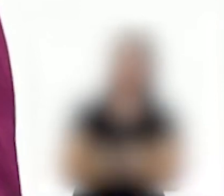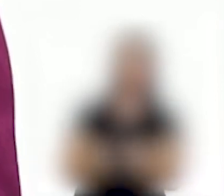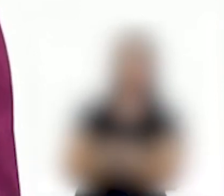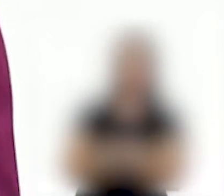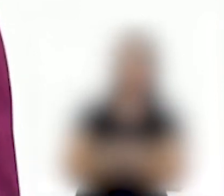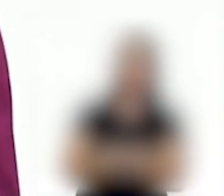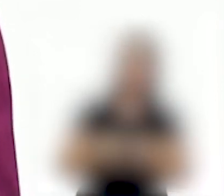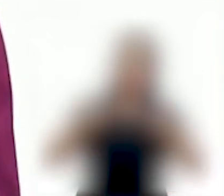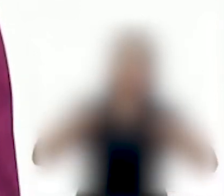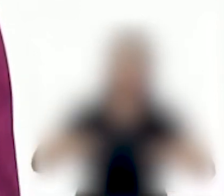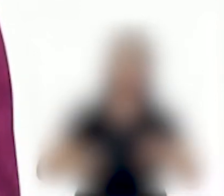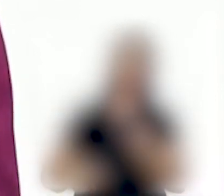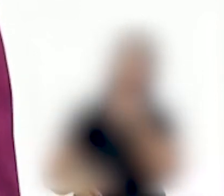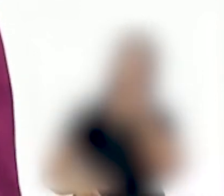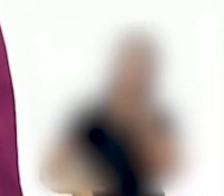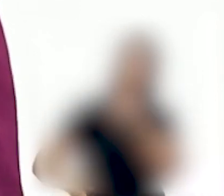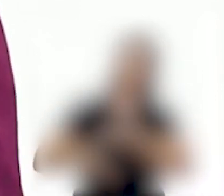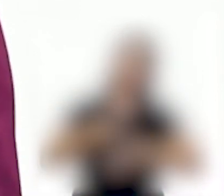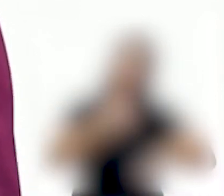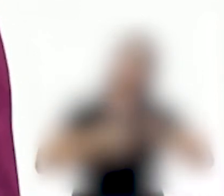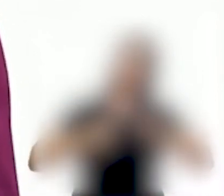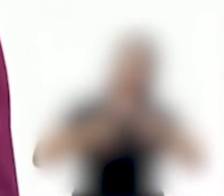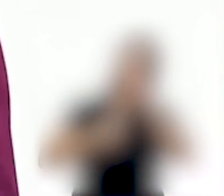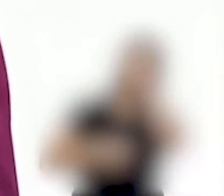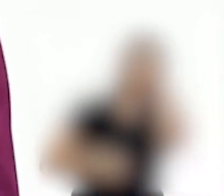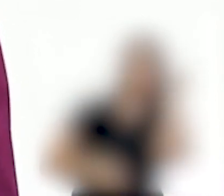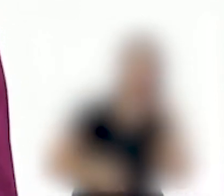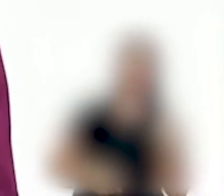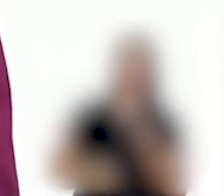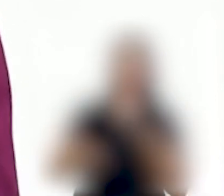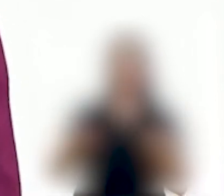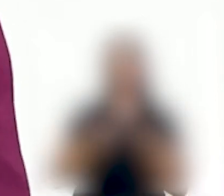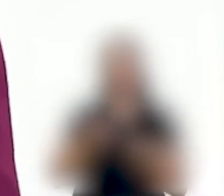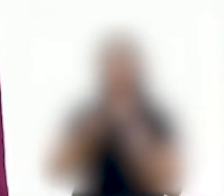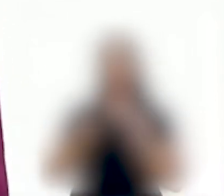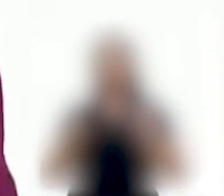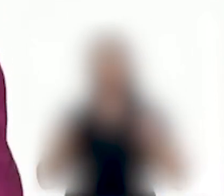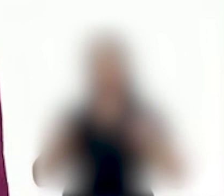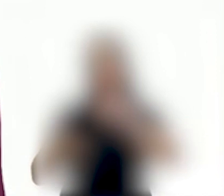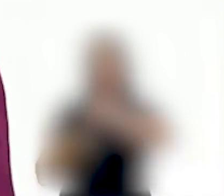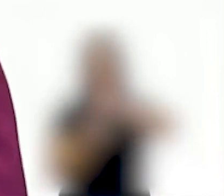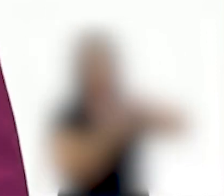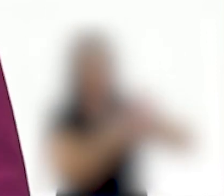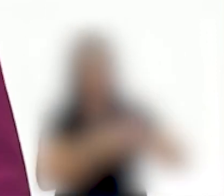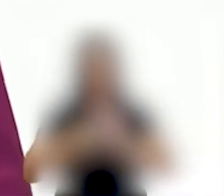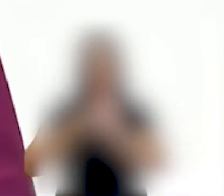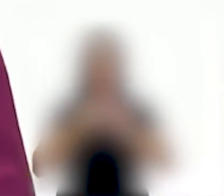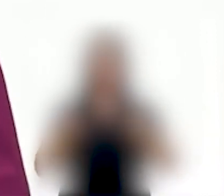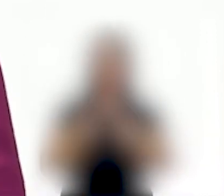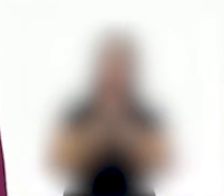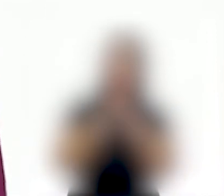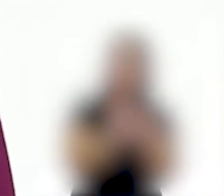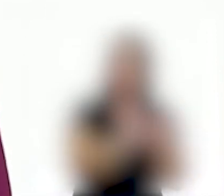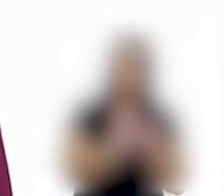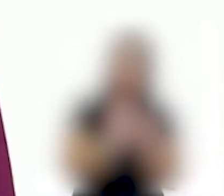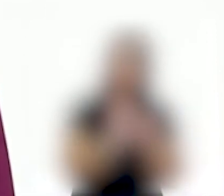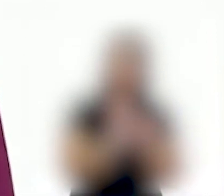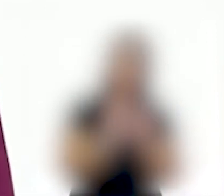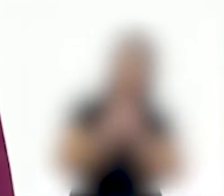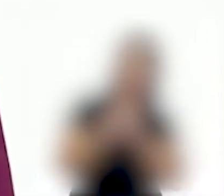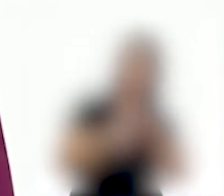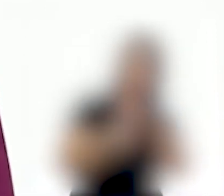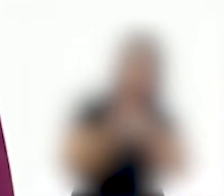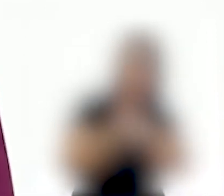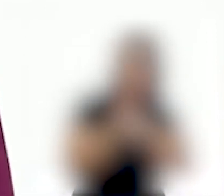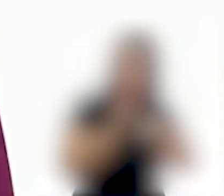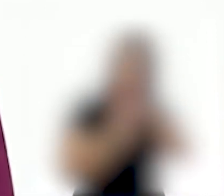as pessoas. Queremos integrar ainda mais os nossos campi, criar pontes para o ensino, pesquisa e extensão e combater a